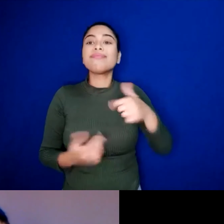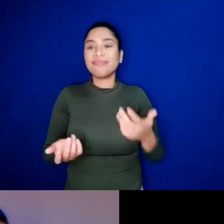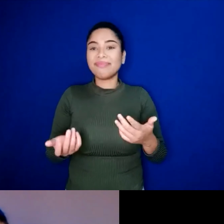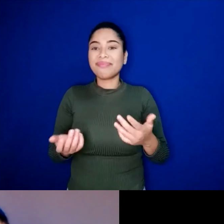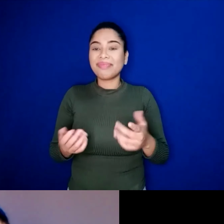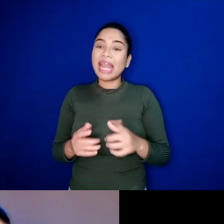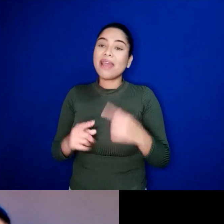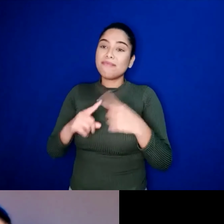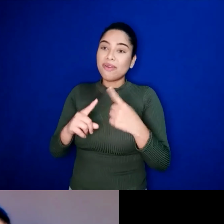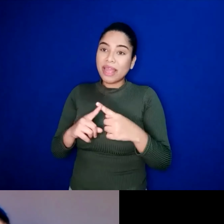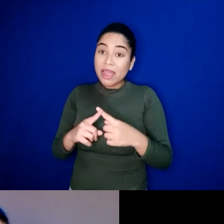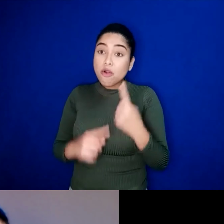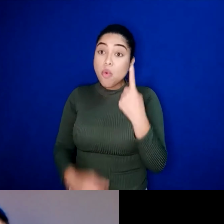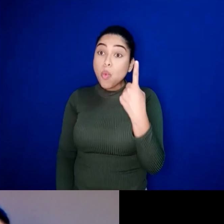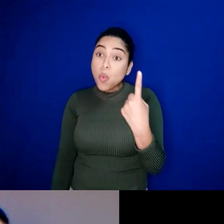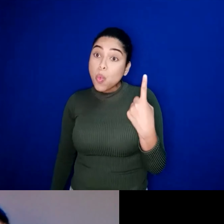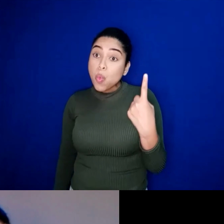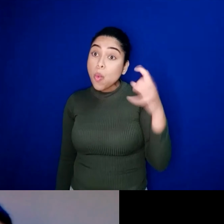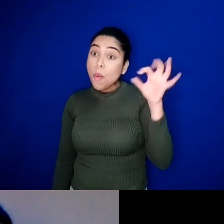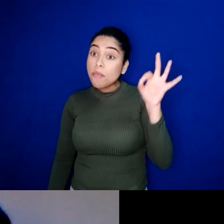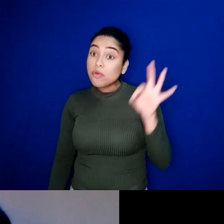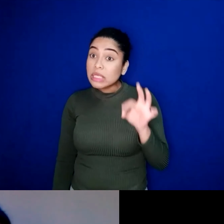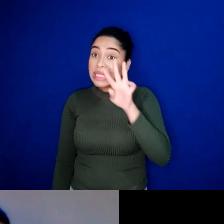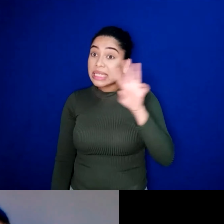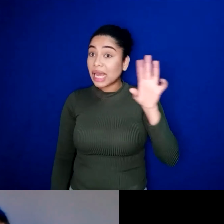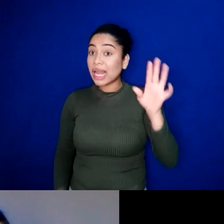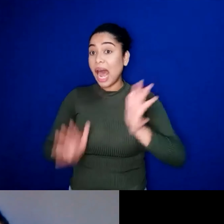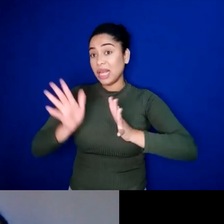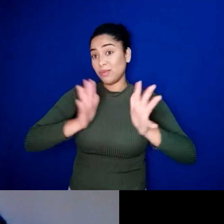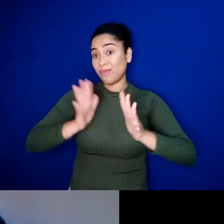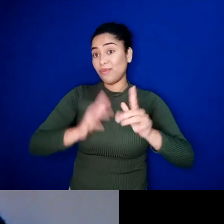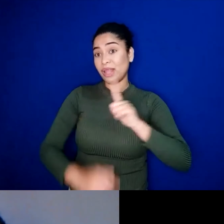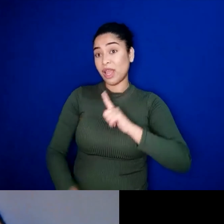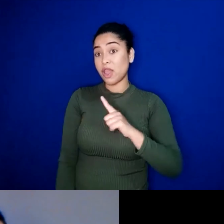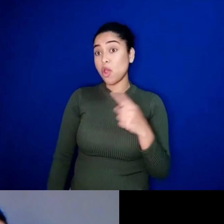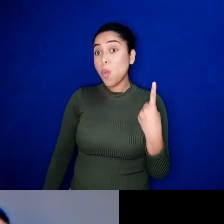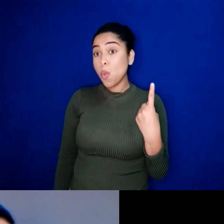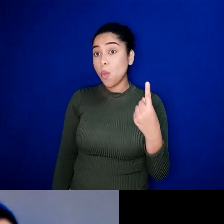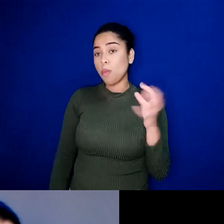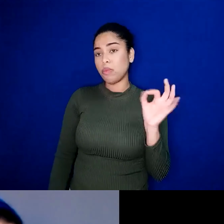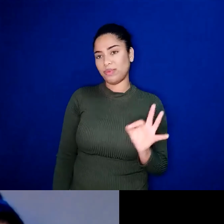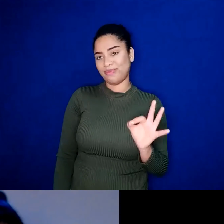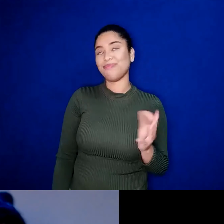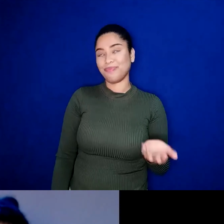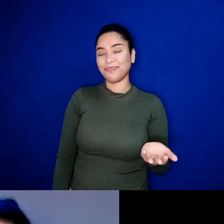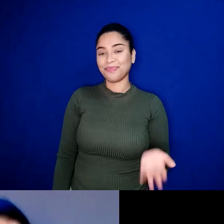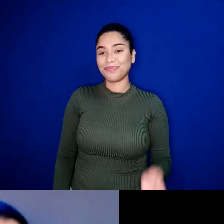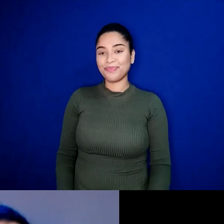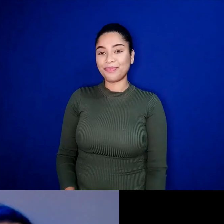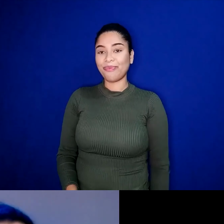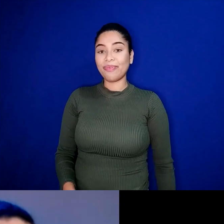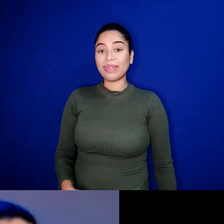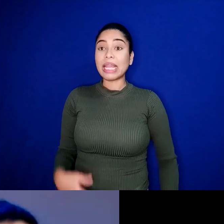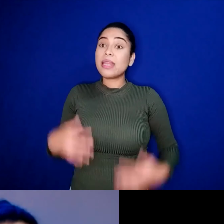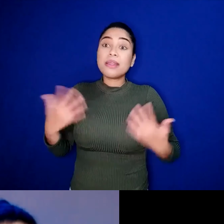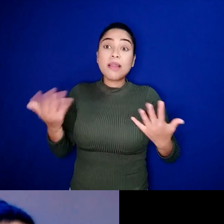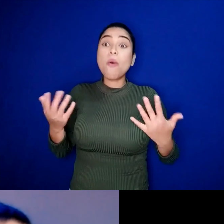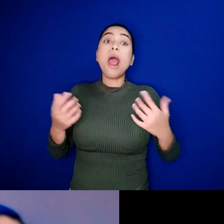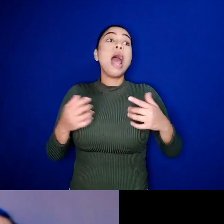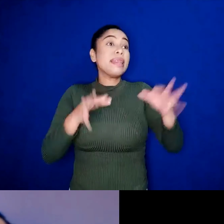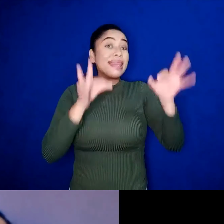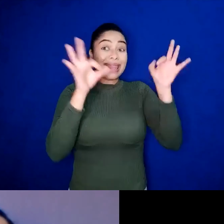dos Sites no Brasil tem da sensibilidade né e acaba gastando mais de